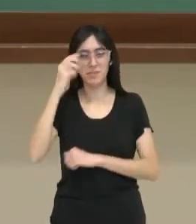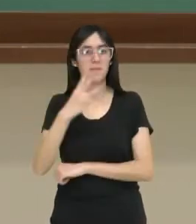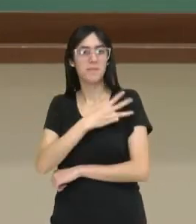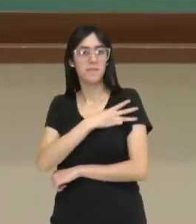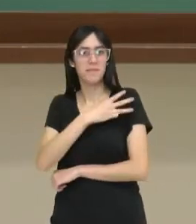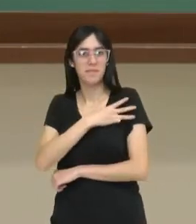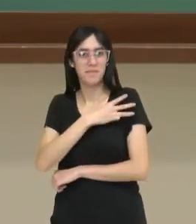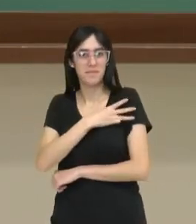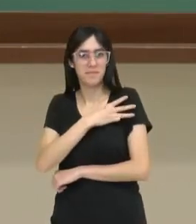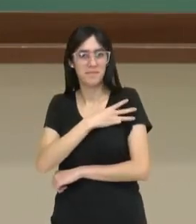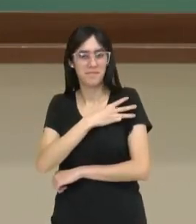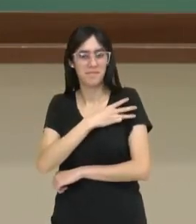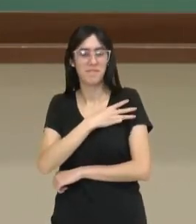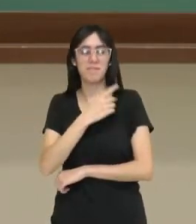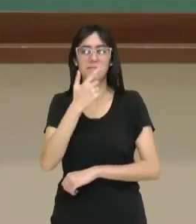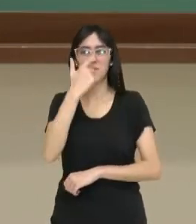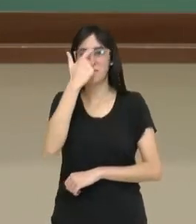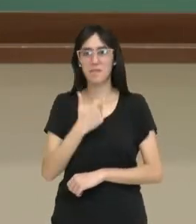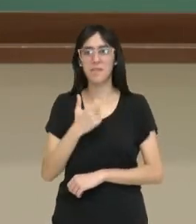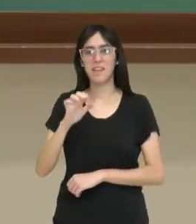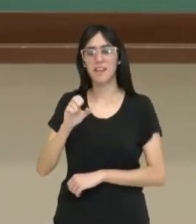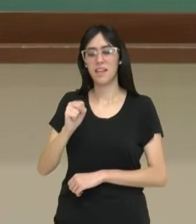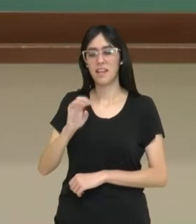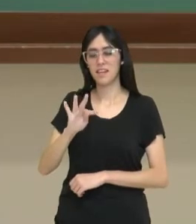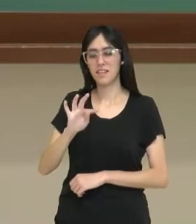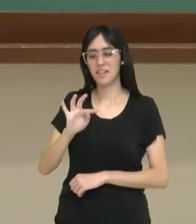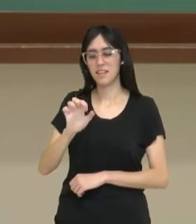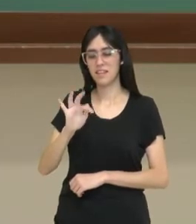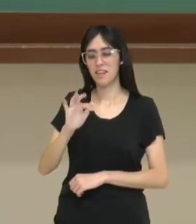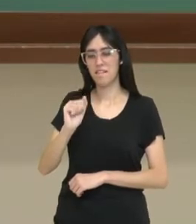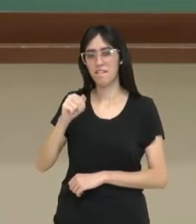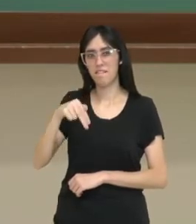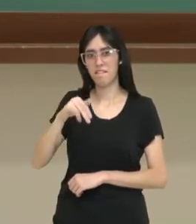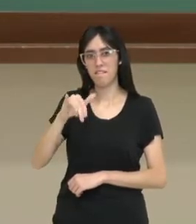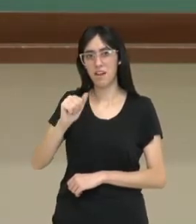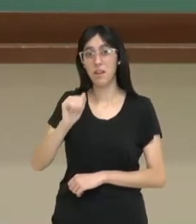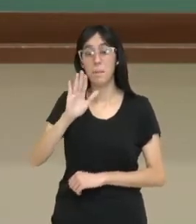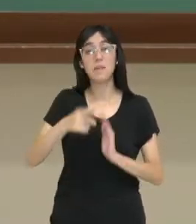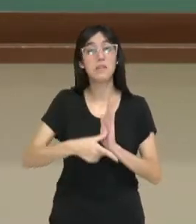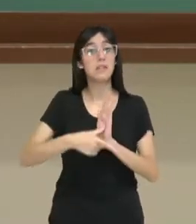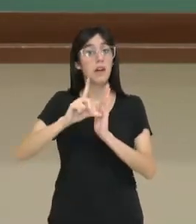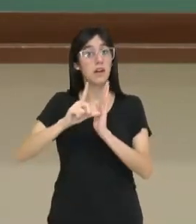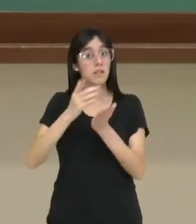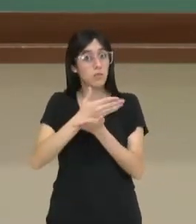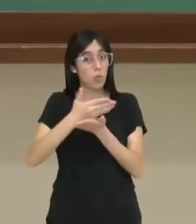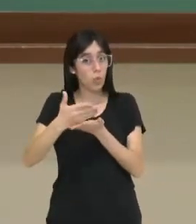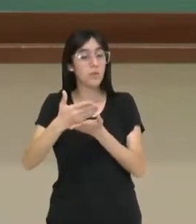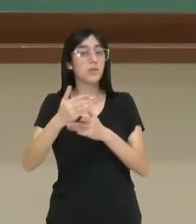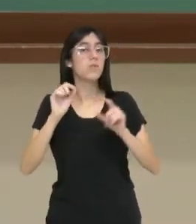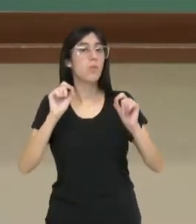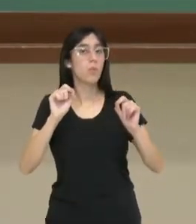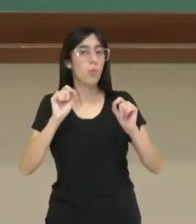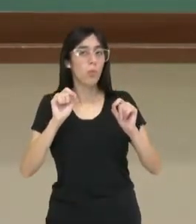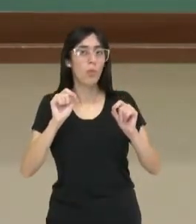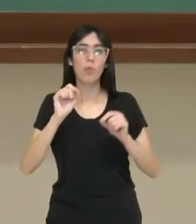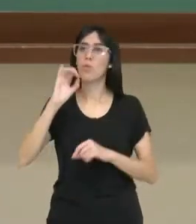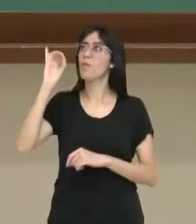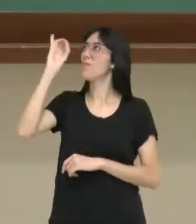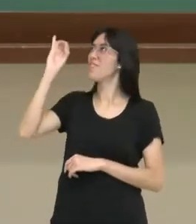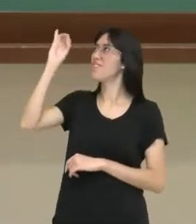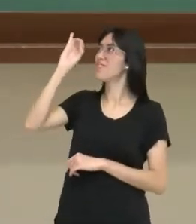terceira série, professora Estefânia. Mas antes de começar nossa aula, vamos dar um